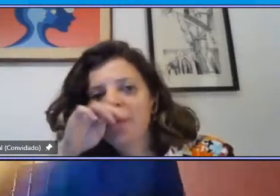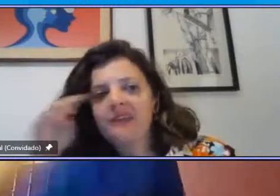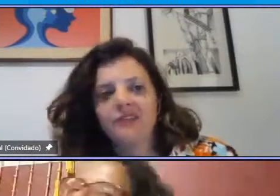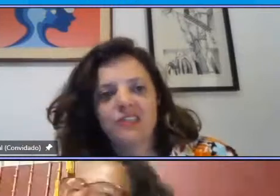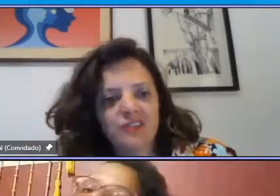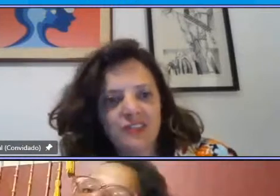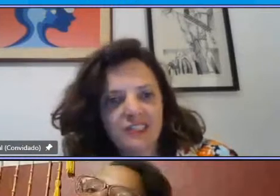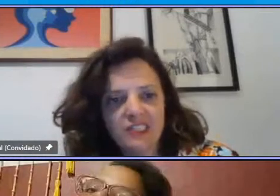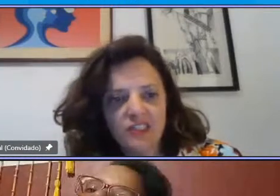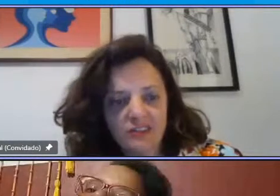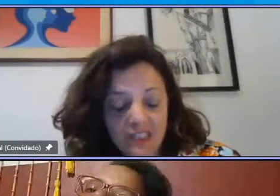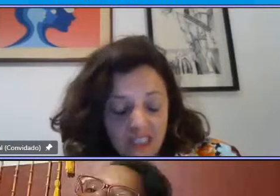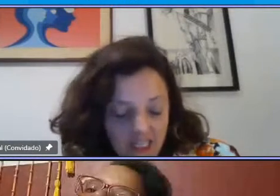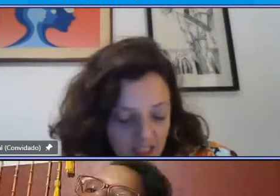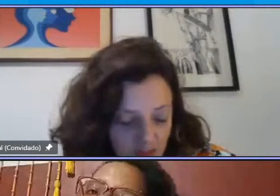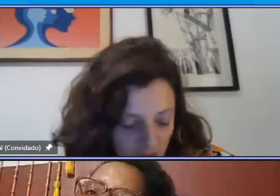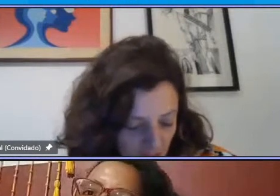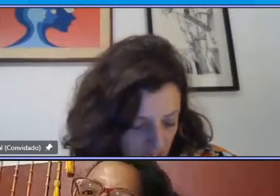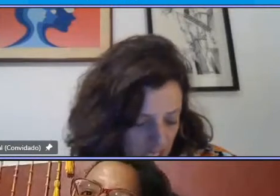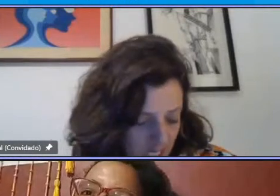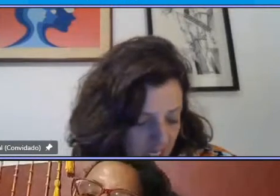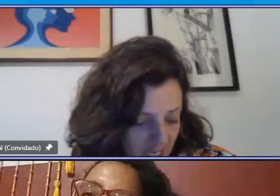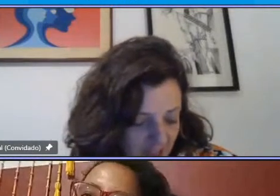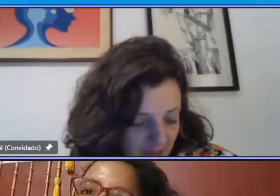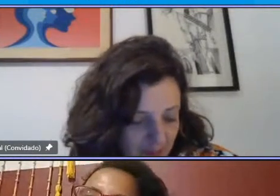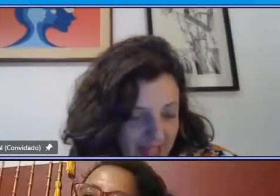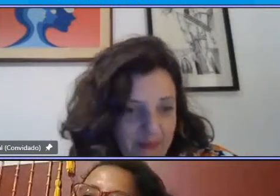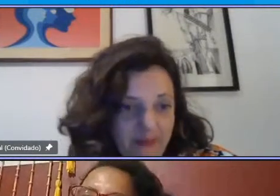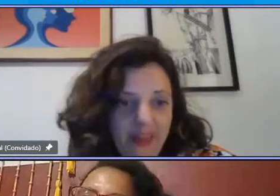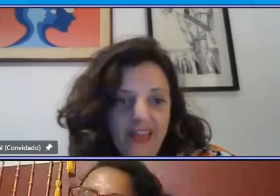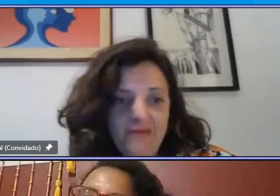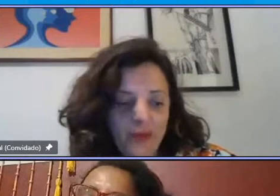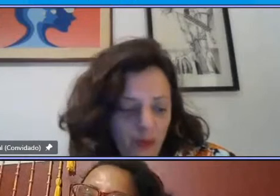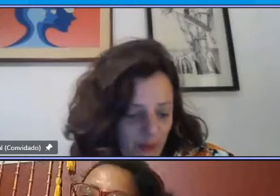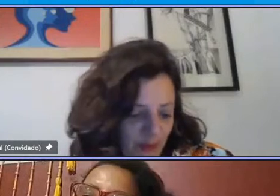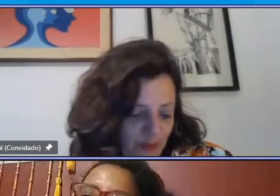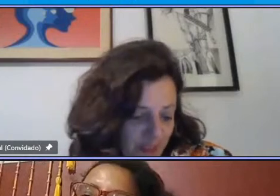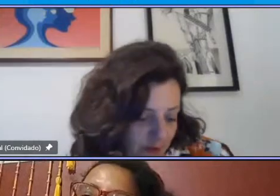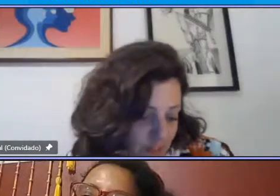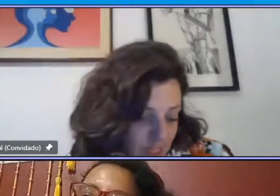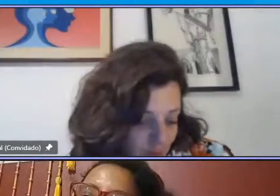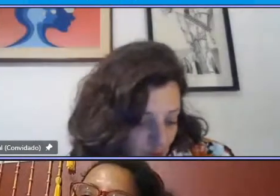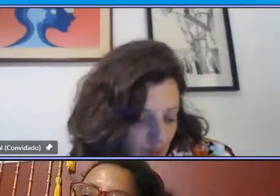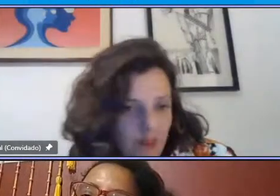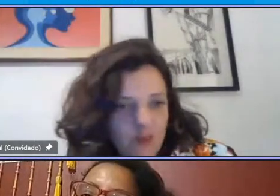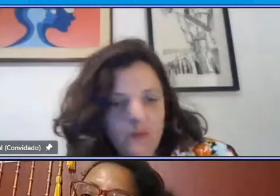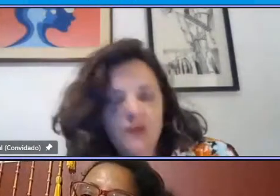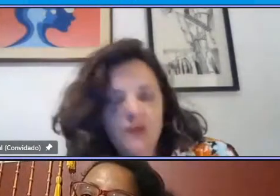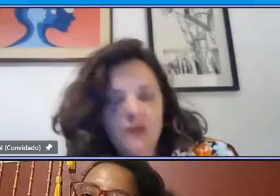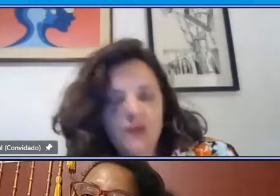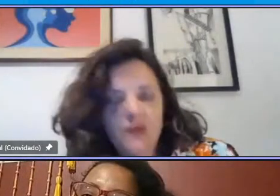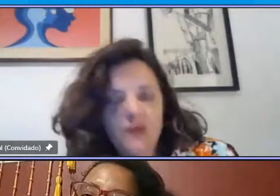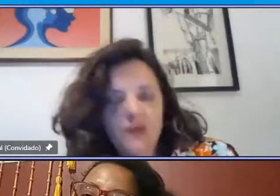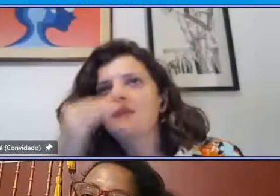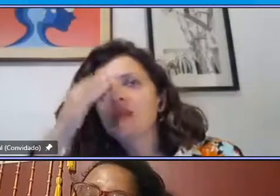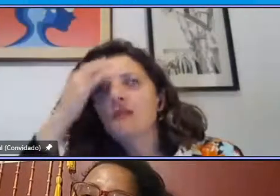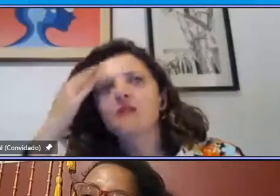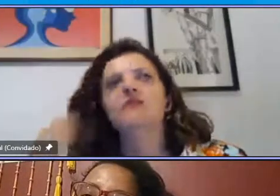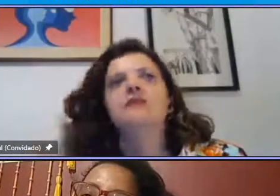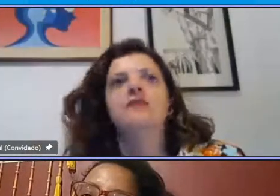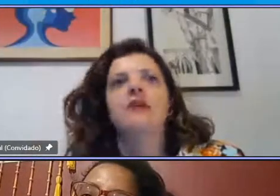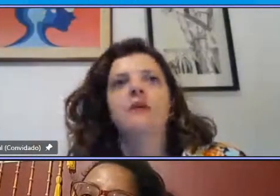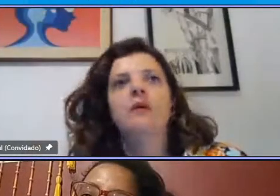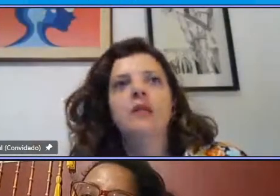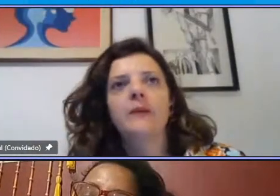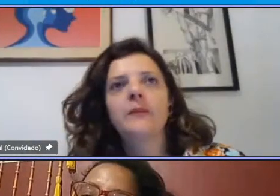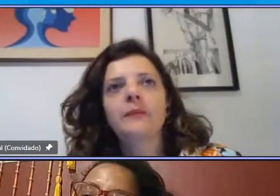é um acolhimento, a gente não se sente tão só, né? Bem, Bruno, eu não sei se eu vou jogar mais uma pergunta, mas eu fiquei pensando,